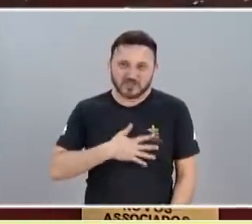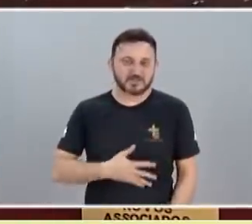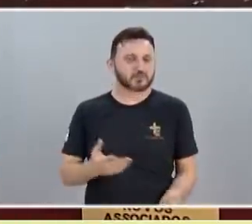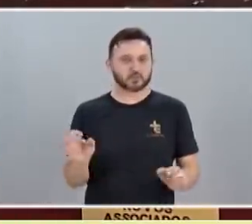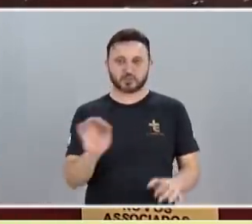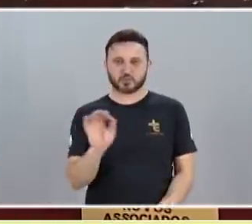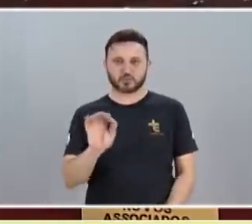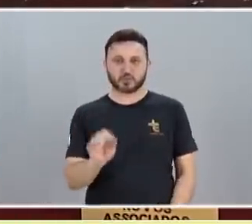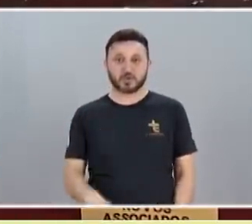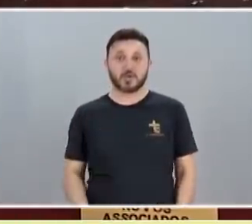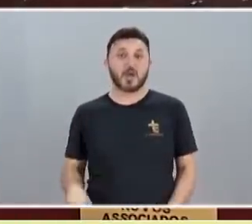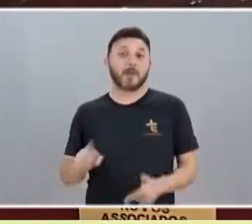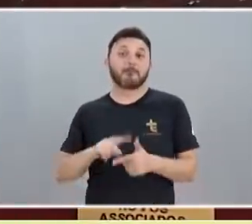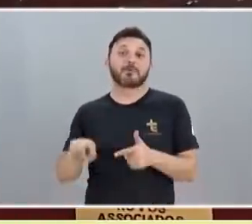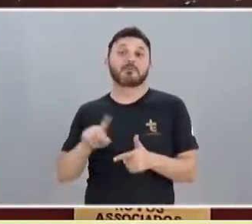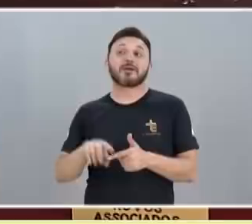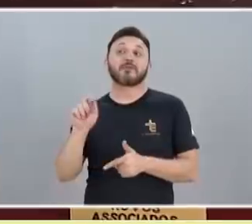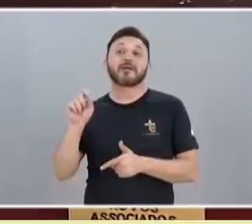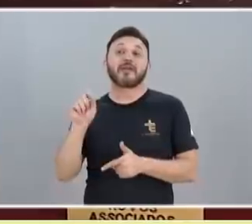Problemas com Jesus, incoerência.